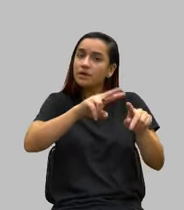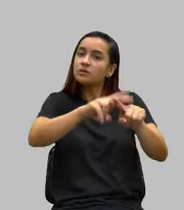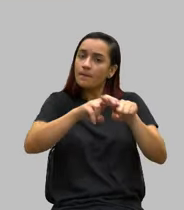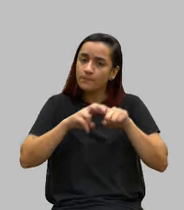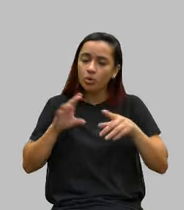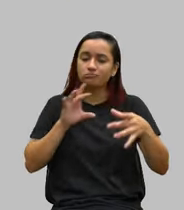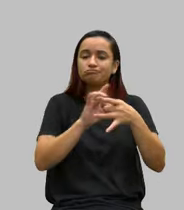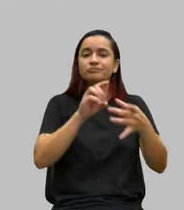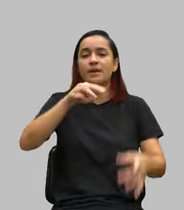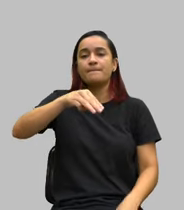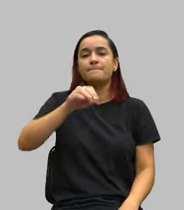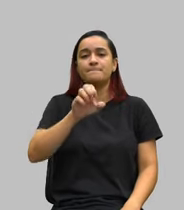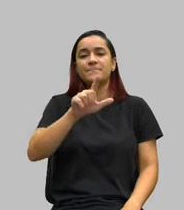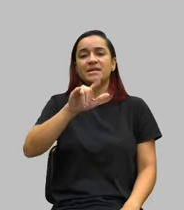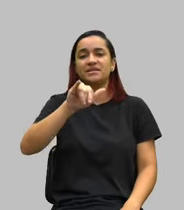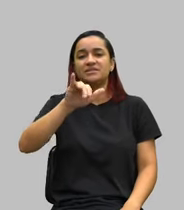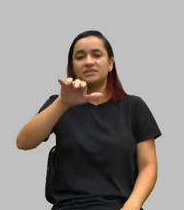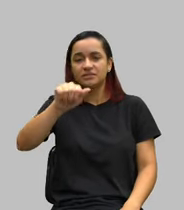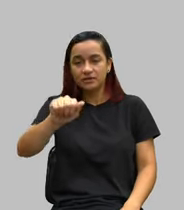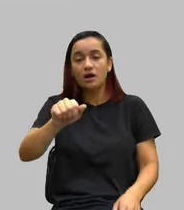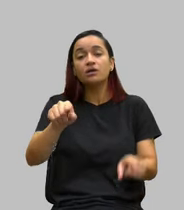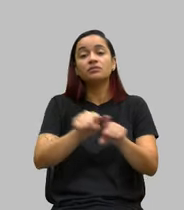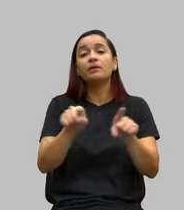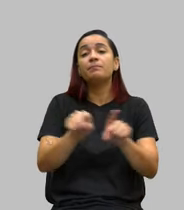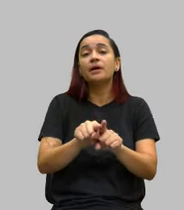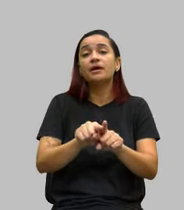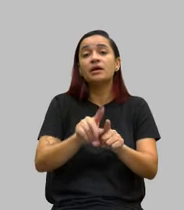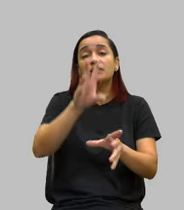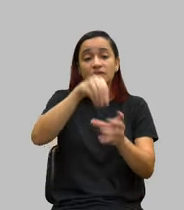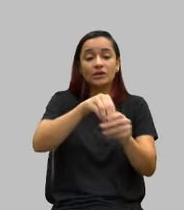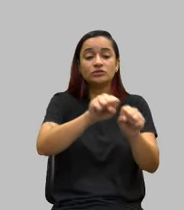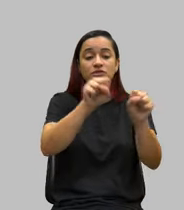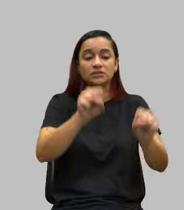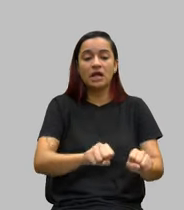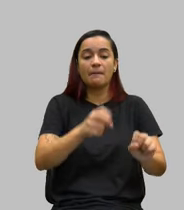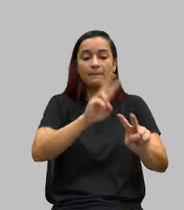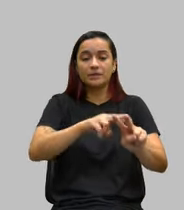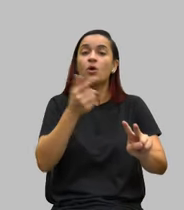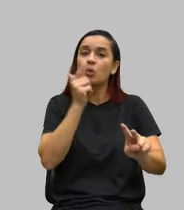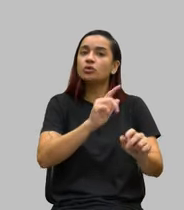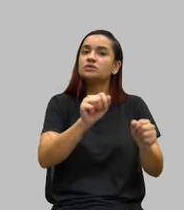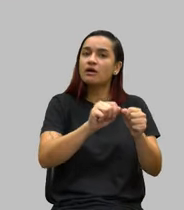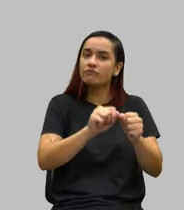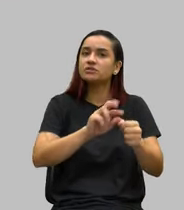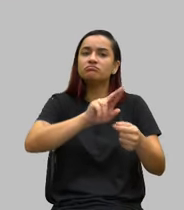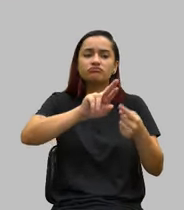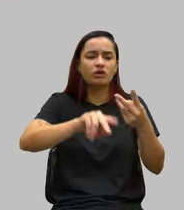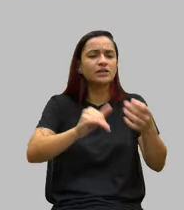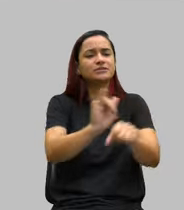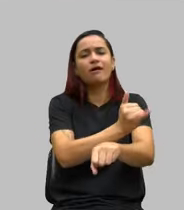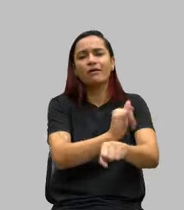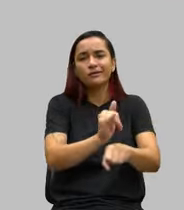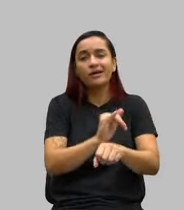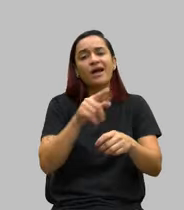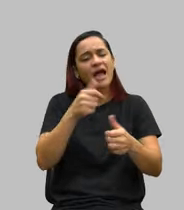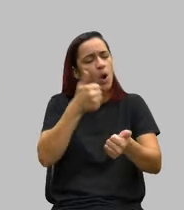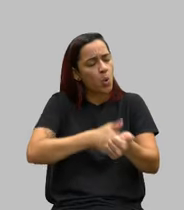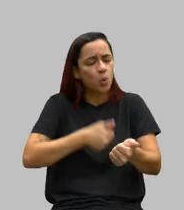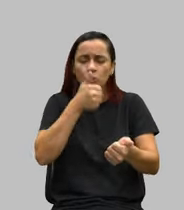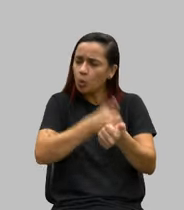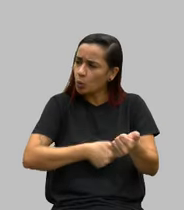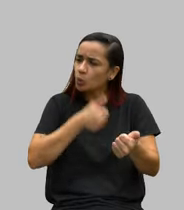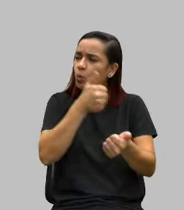operações que a gente faz também de prevenção dentro do sistema pional então é uma luta constante é uma luta é uma luta na verdade de gato e rato para que a gente